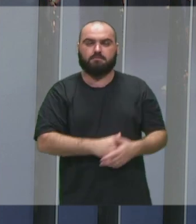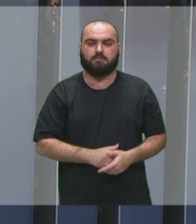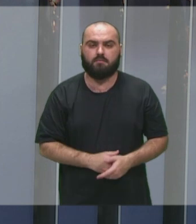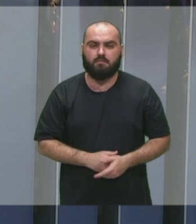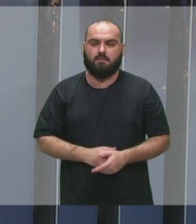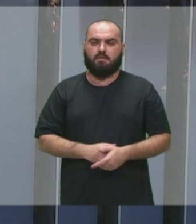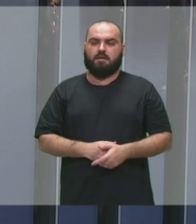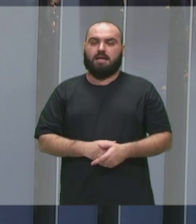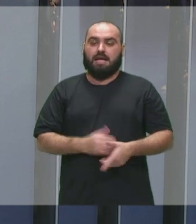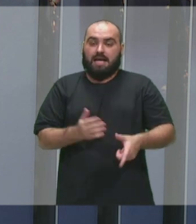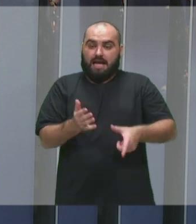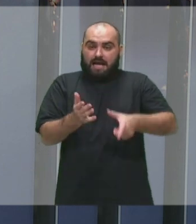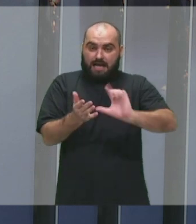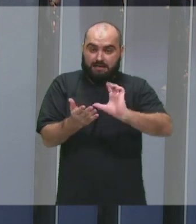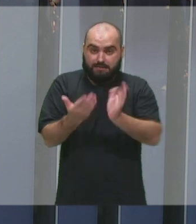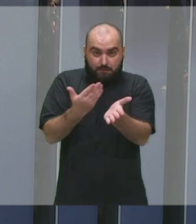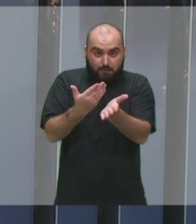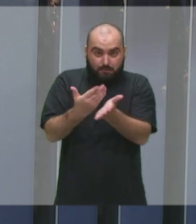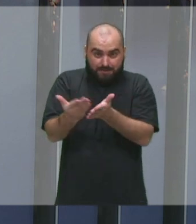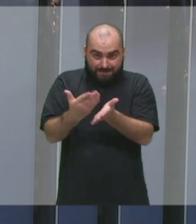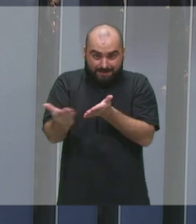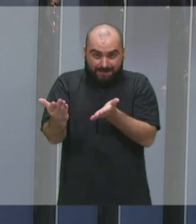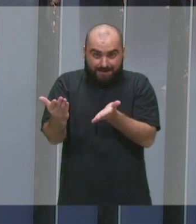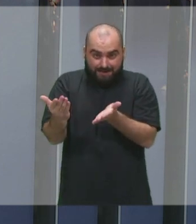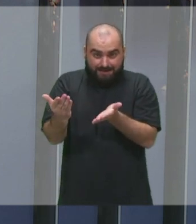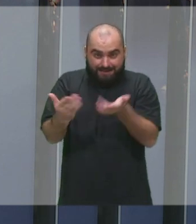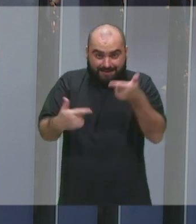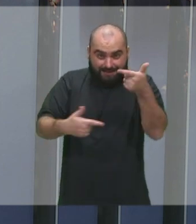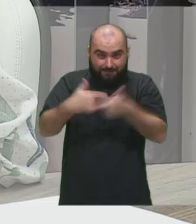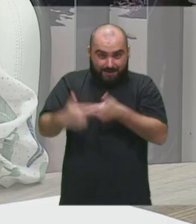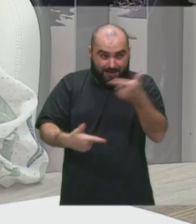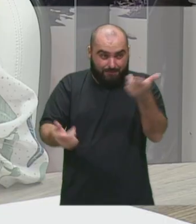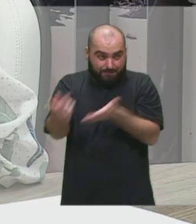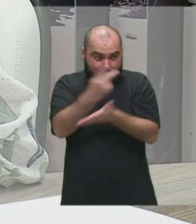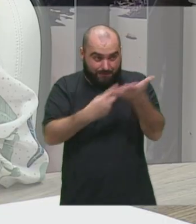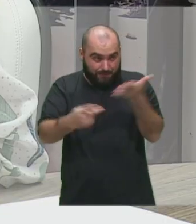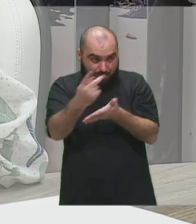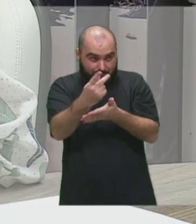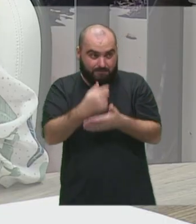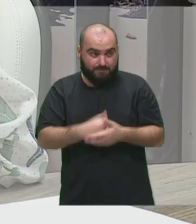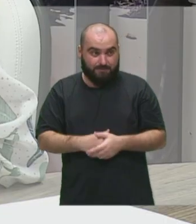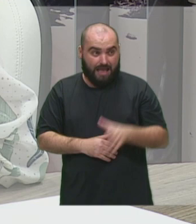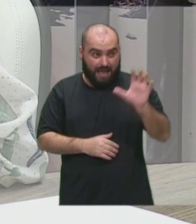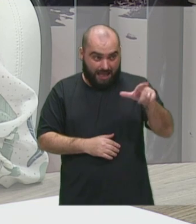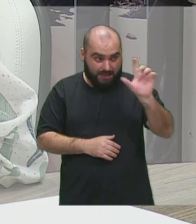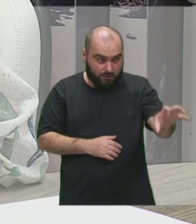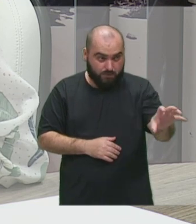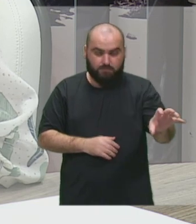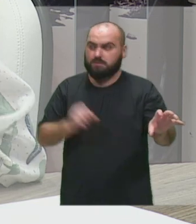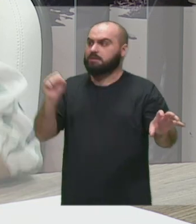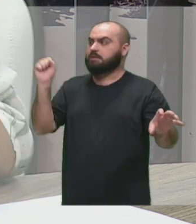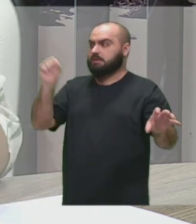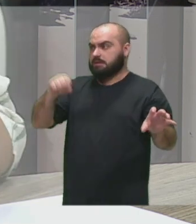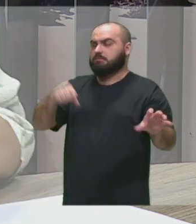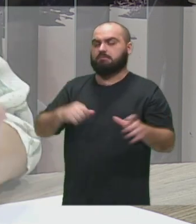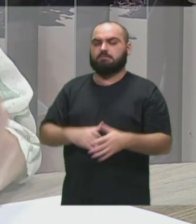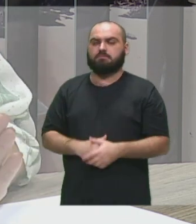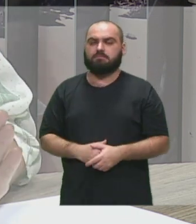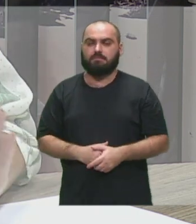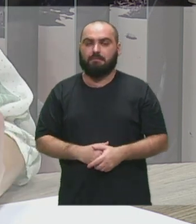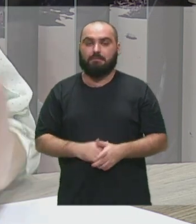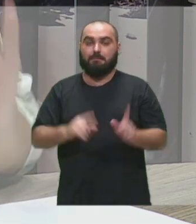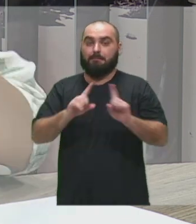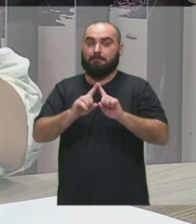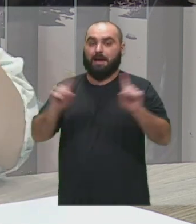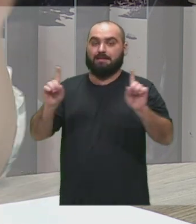antes de você começar efetivamente a trabalhar nas pinturas. Sim, é isso? Sim. Só não era essa cara